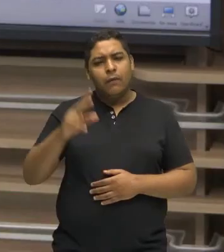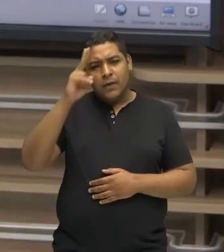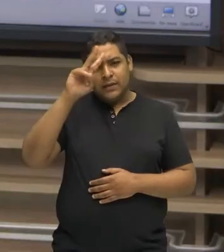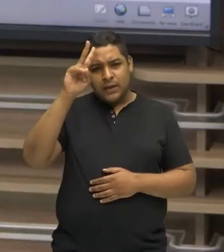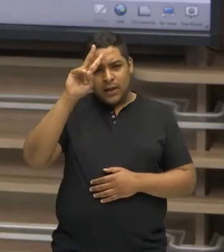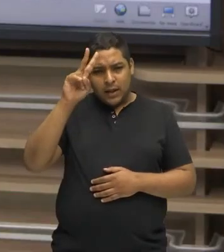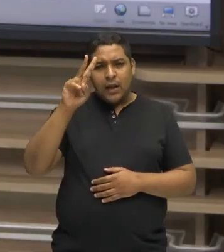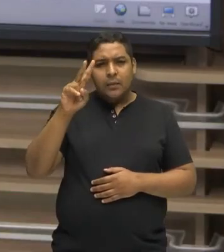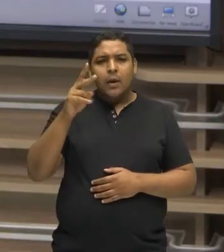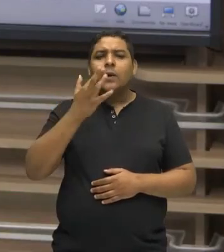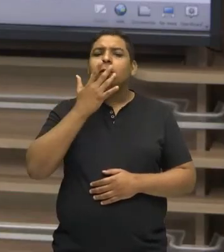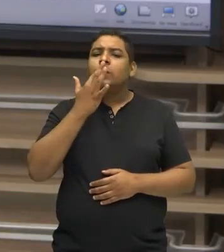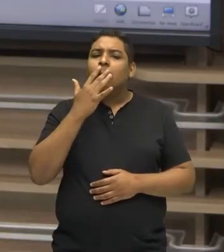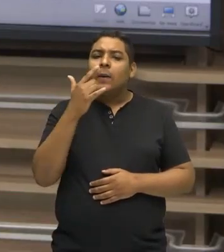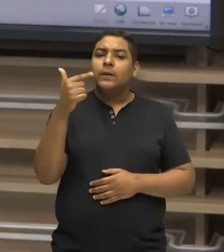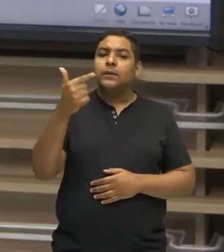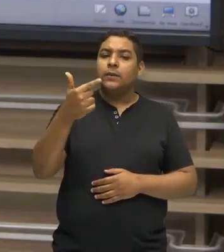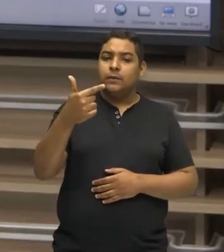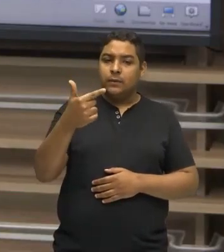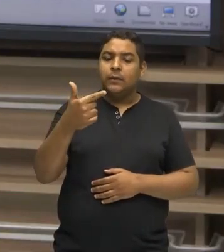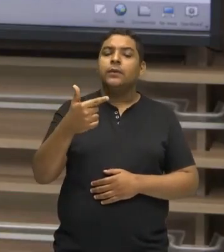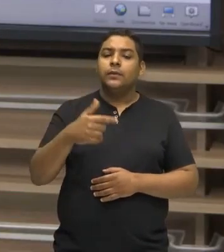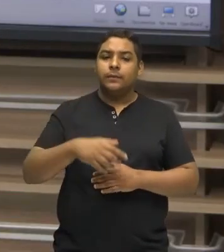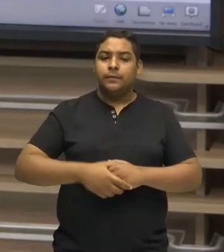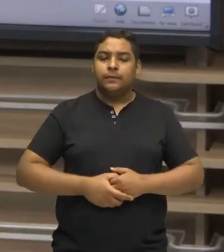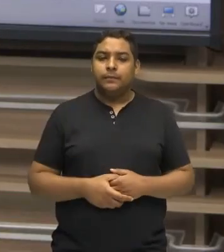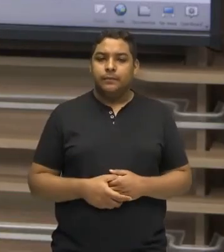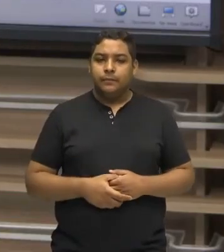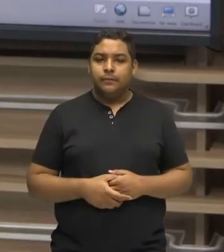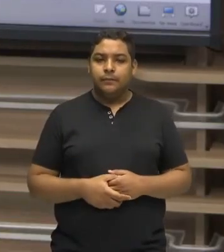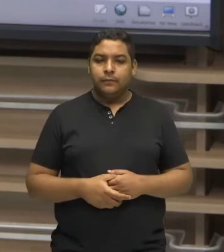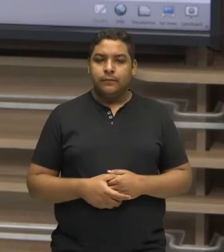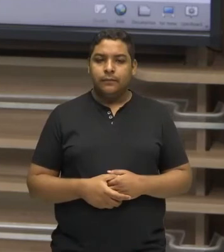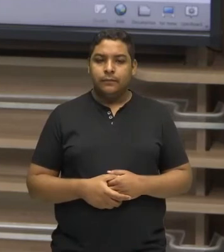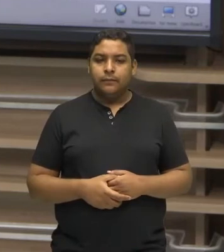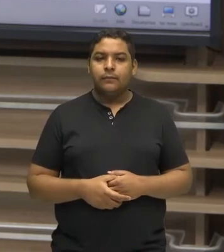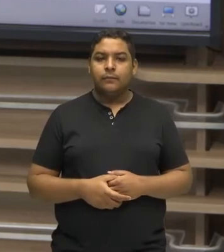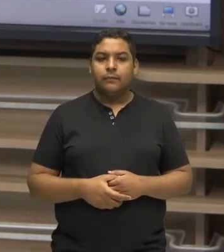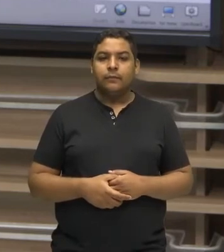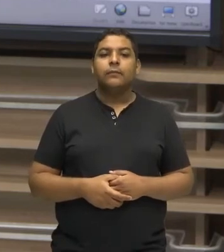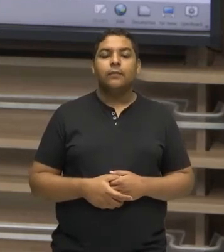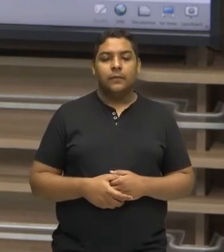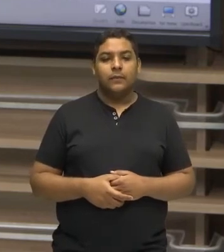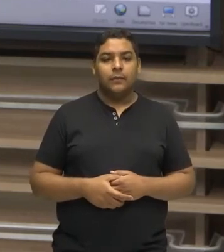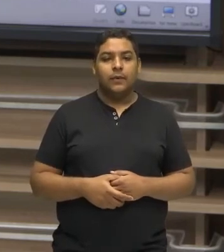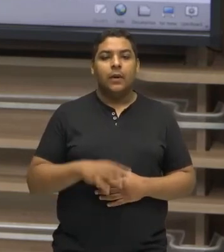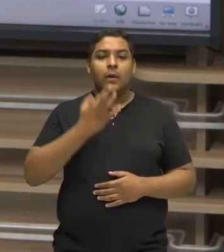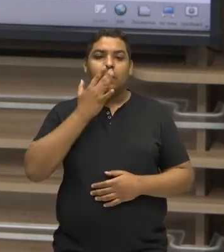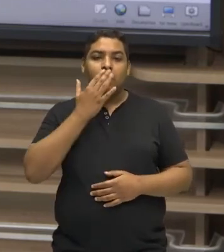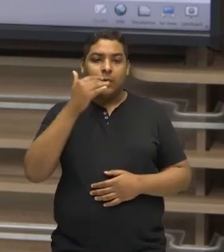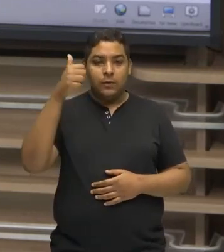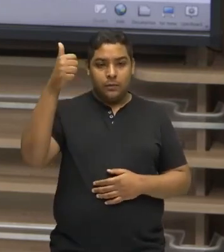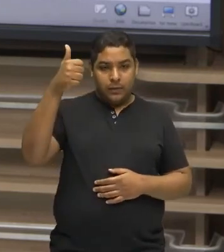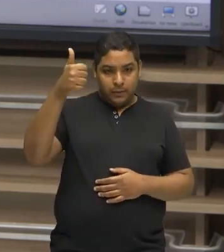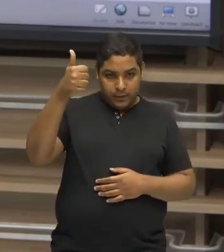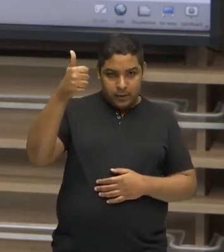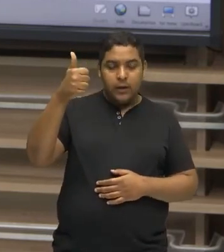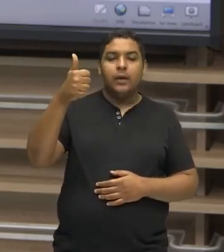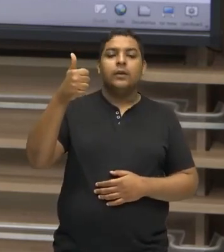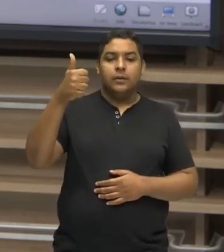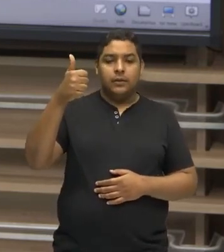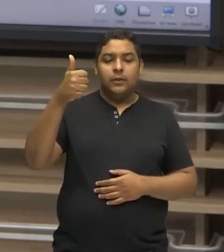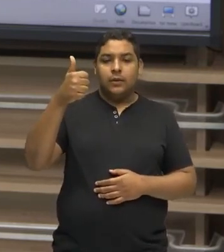cores secundárias? Então, primeiramente nós falamos das cores primárias, né? As cores primárias, elas